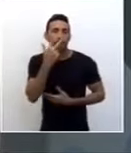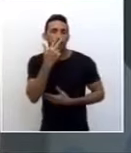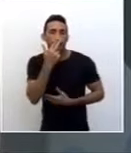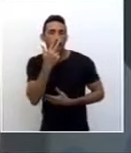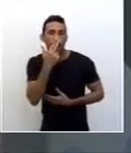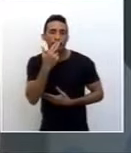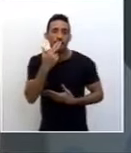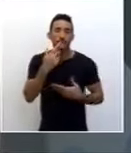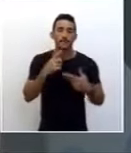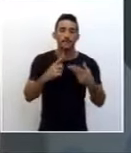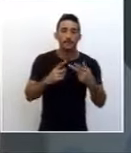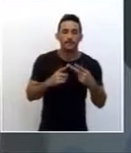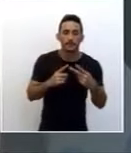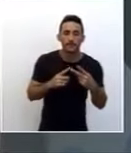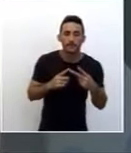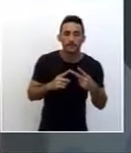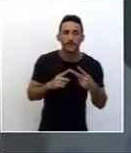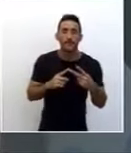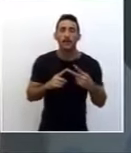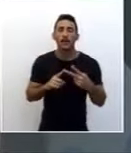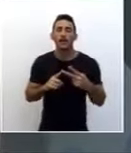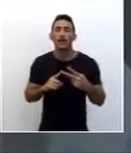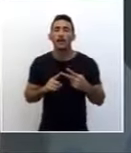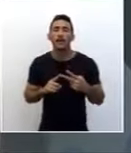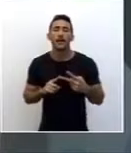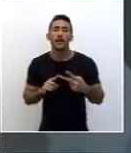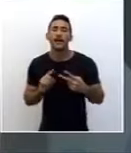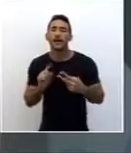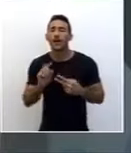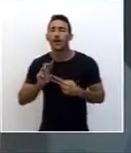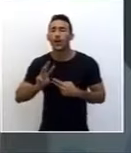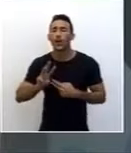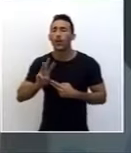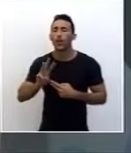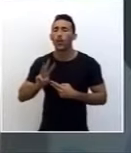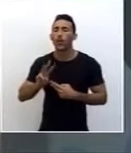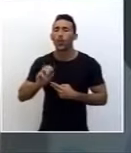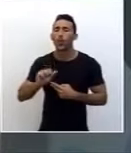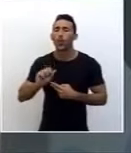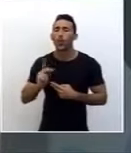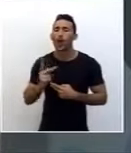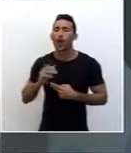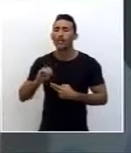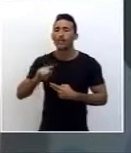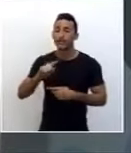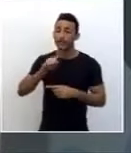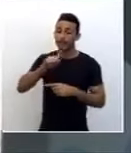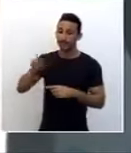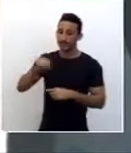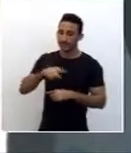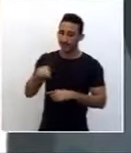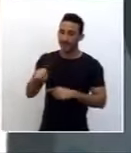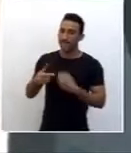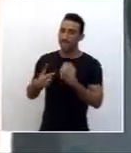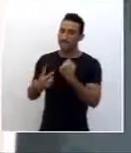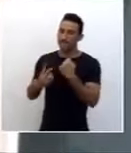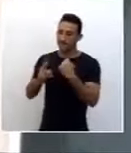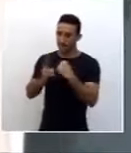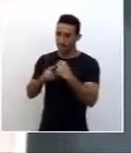tinta e a e bastante gente repetiu a mesma coisa aqui que eu em verbo